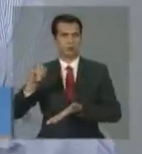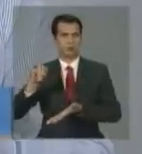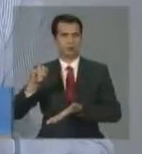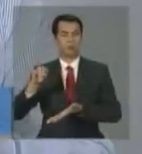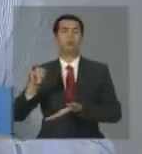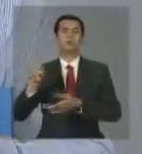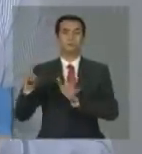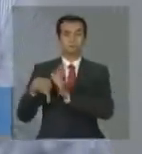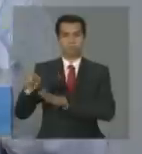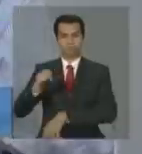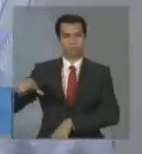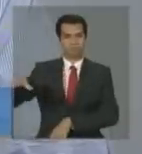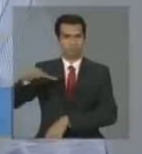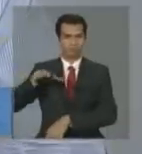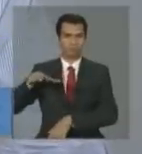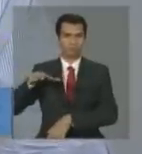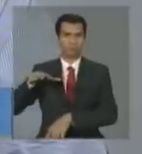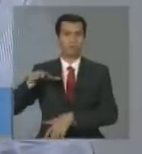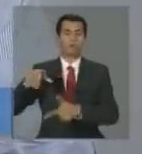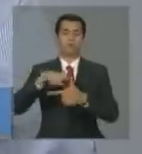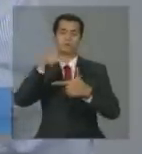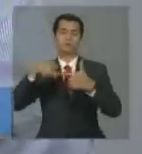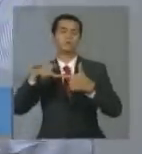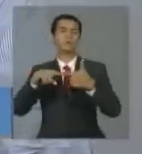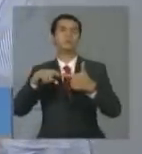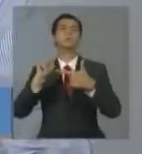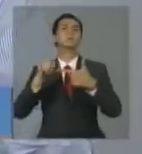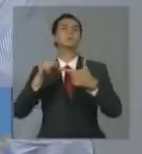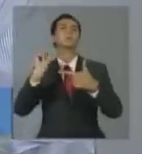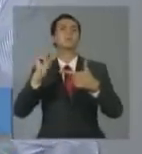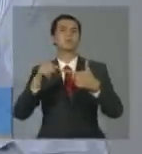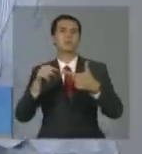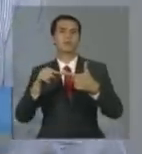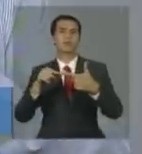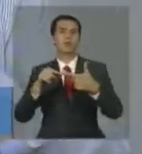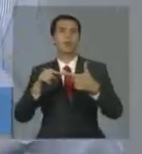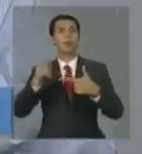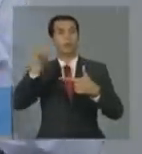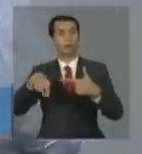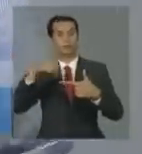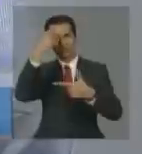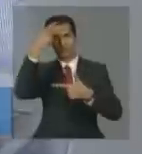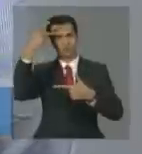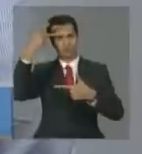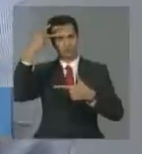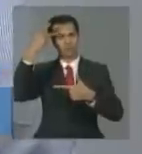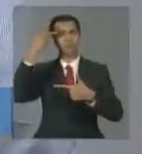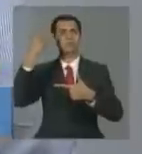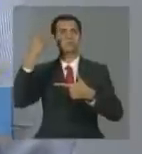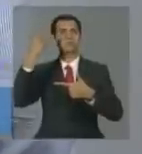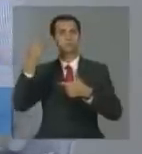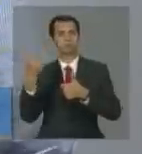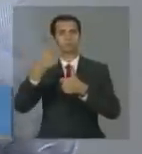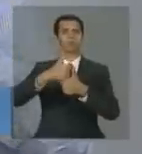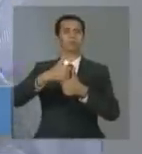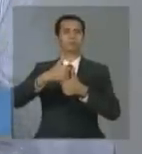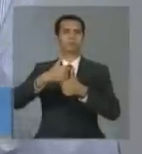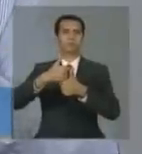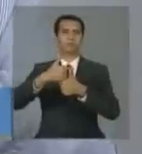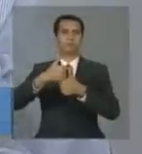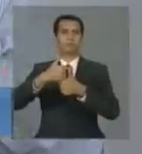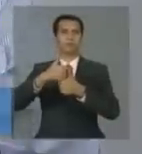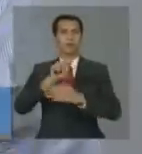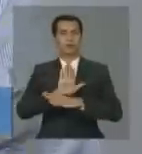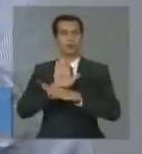da secretaria será um servidor de confiança do secretário, a quem ele vai atribuir essa função de adjunto. E o que o adjunto